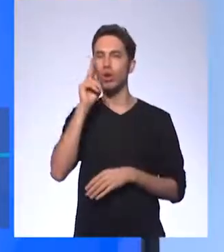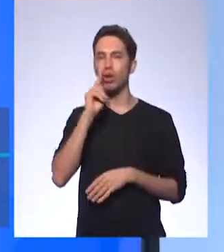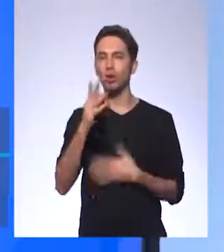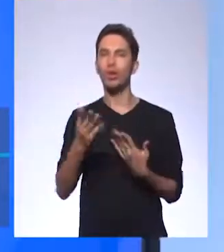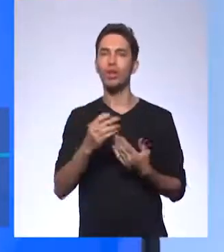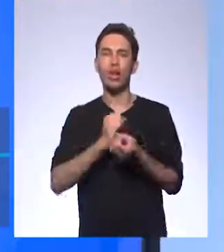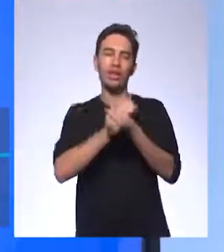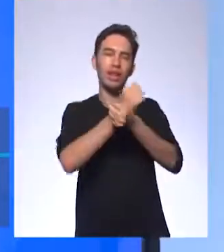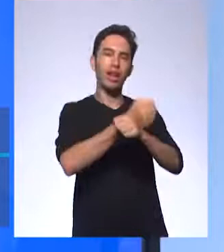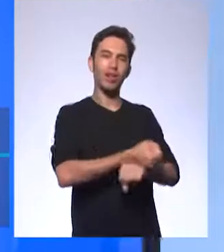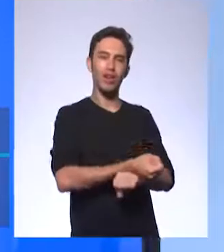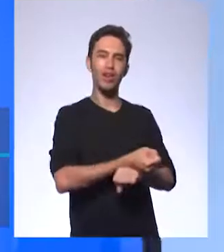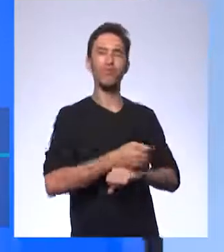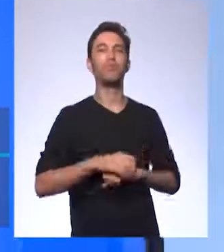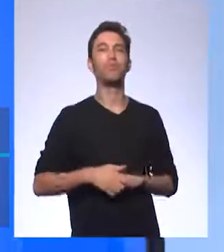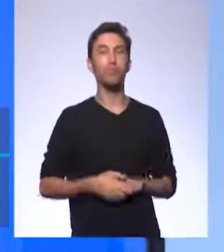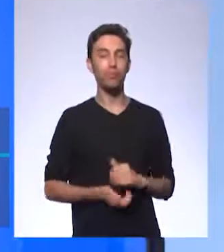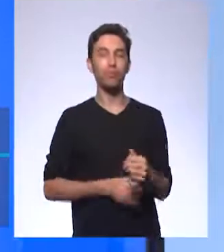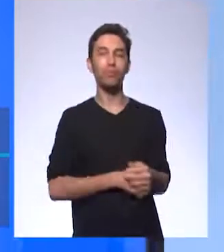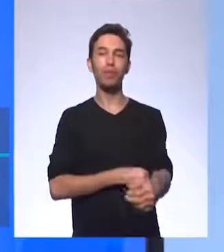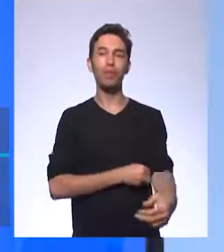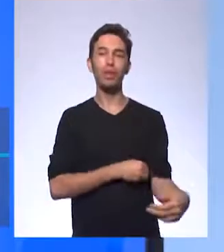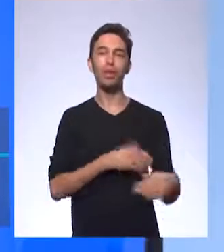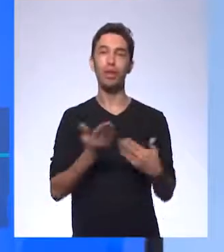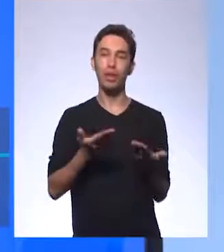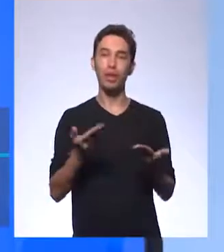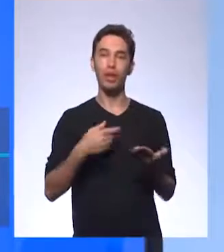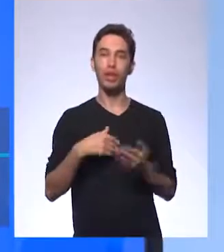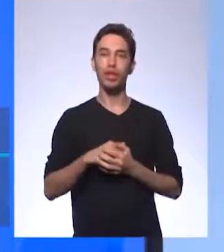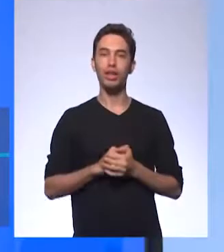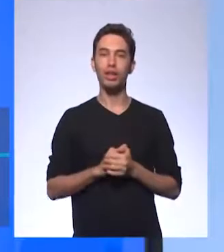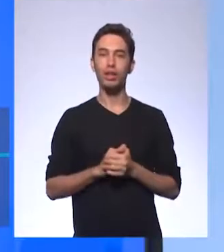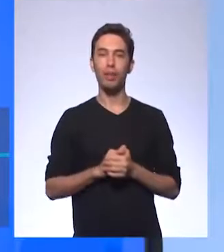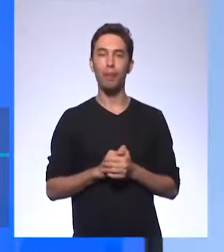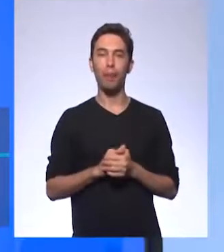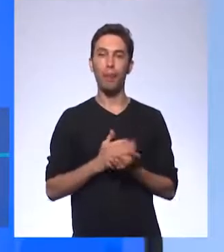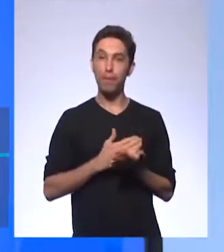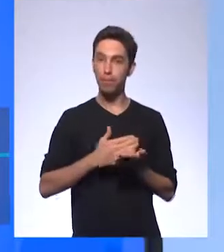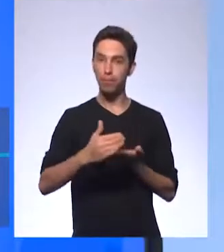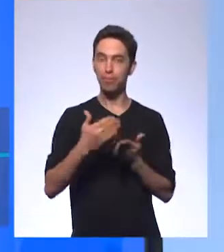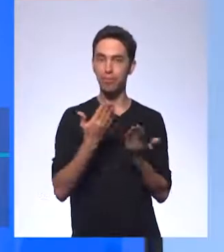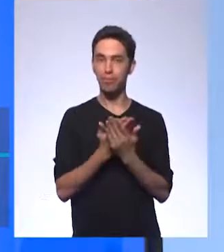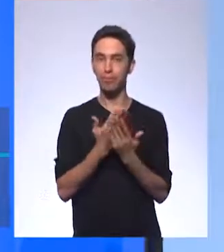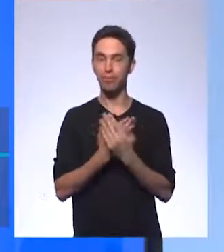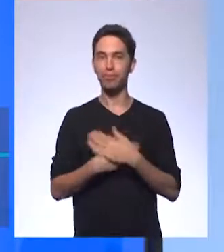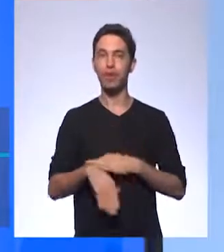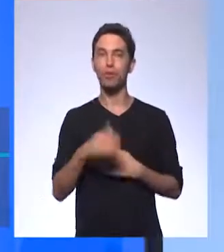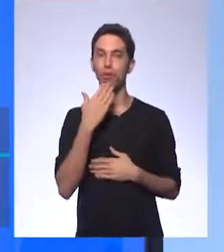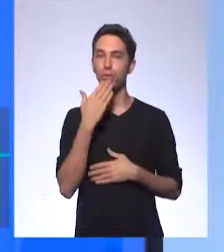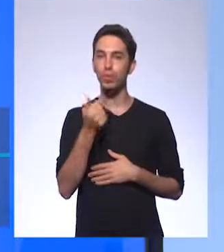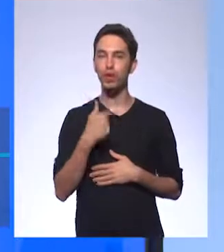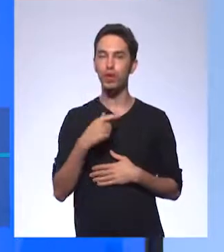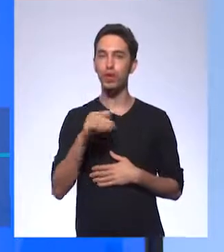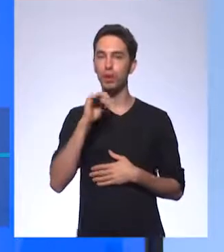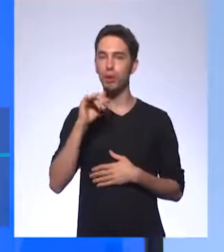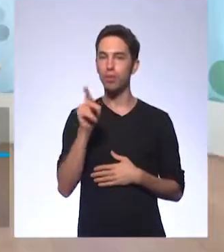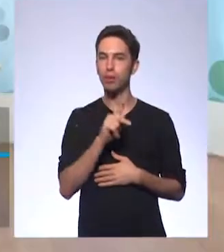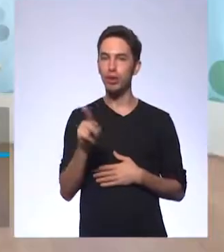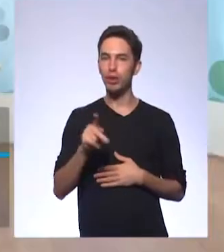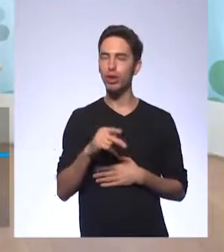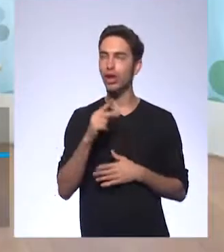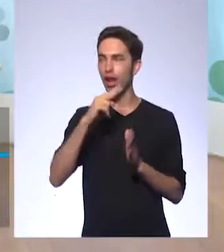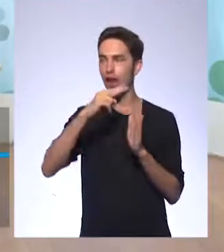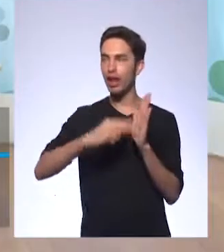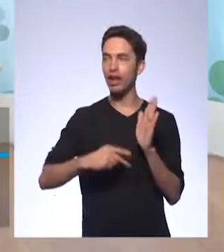da escravidão. Então, para nós iniciarmos a aula, eu vou pedir para a professora Janaína